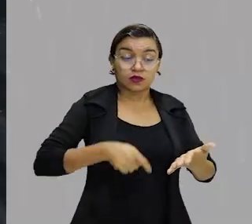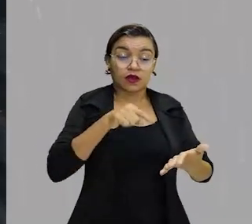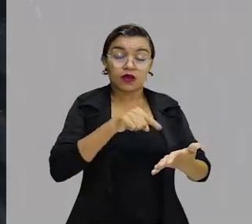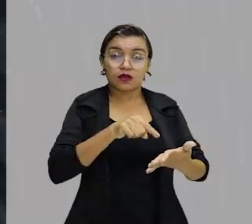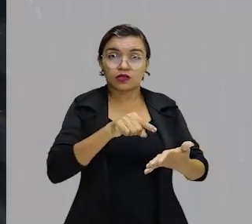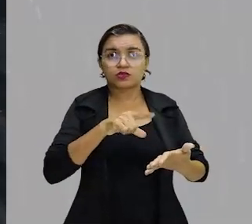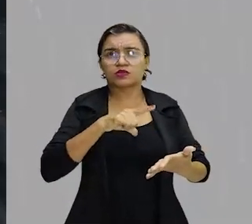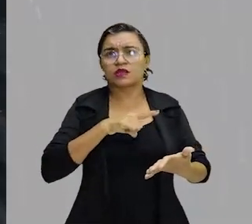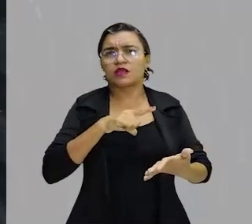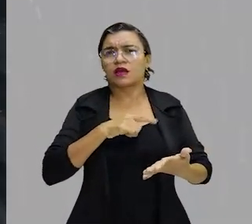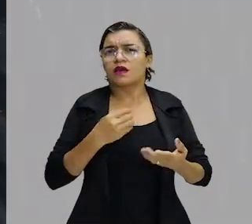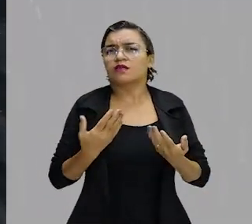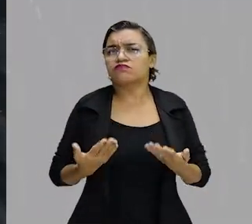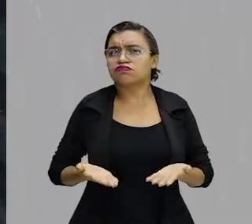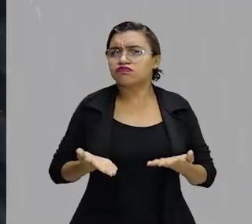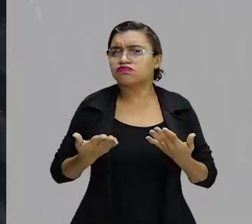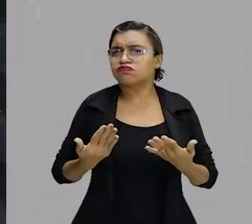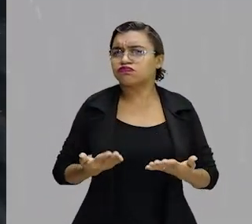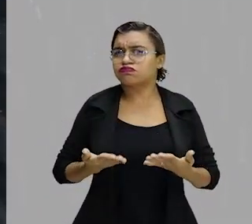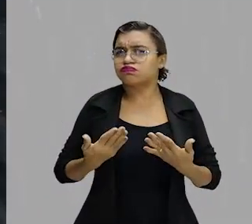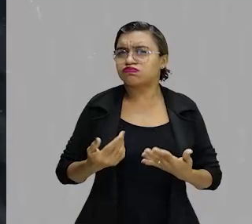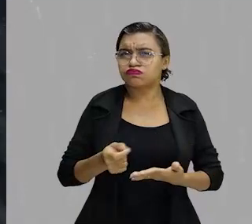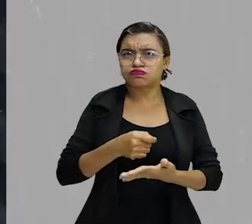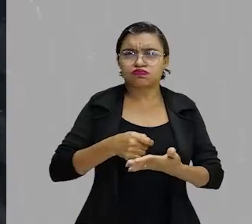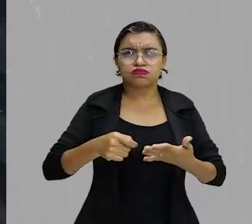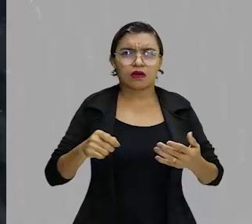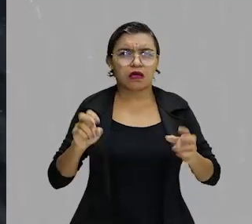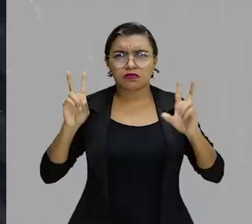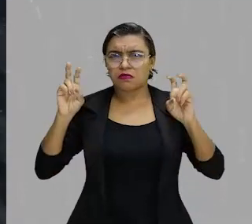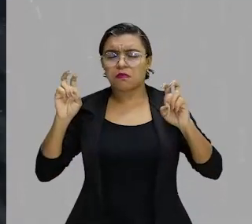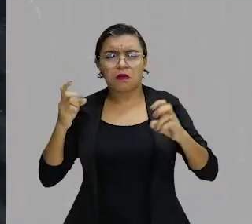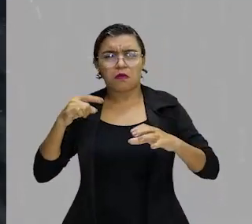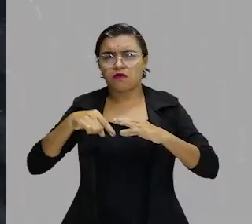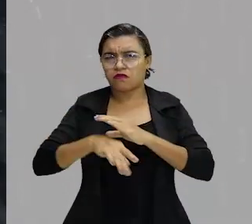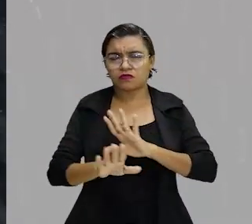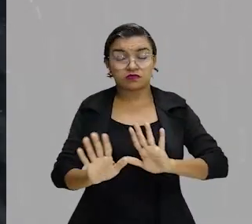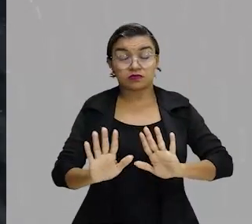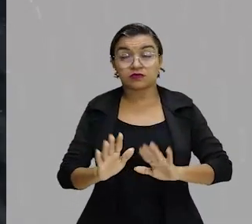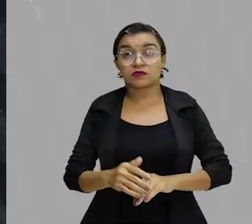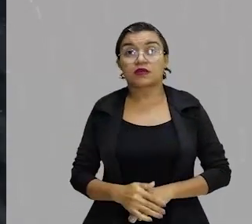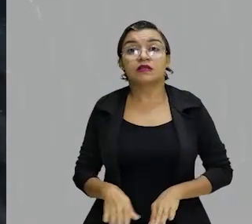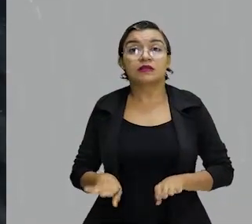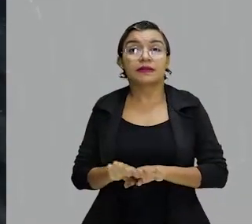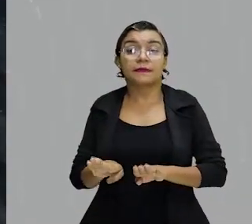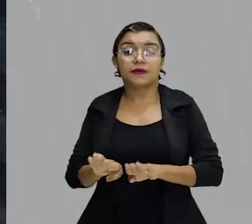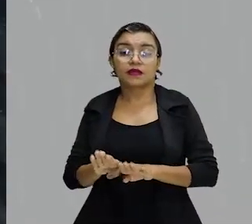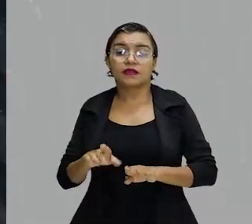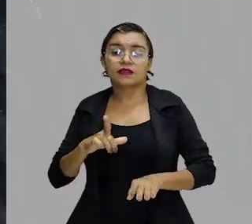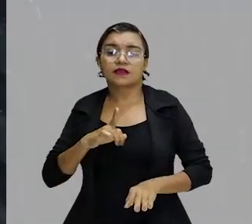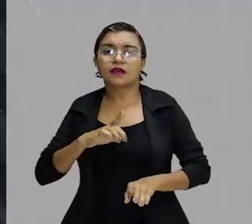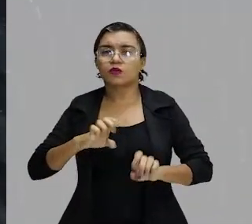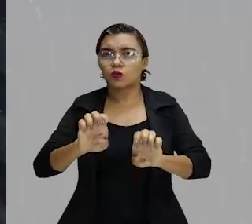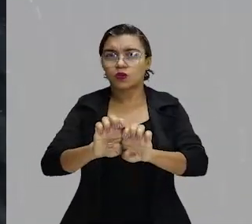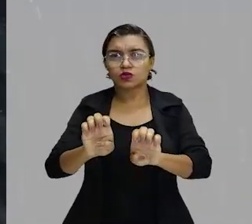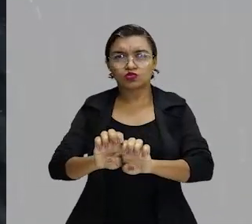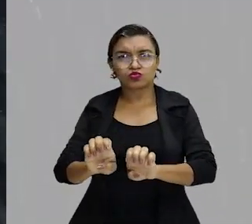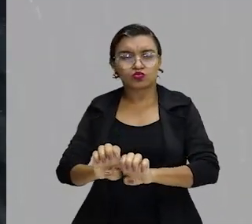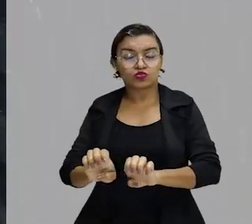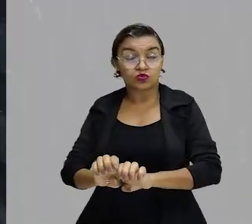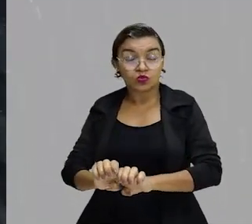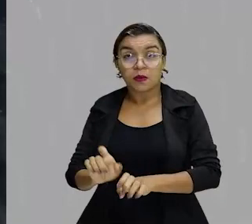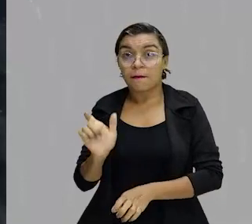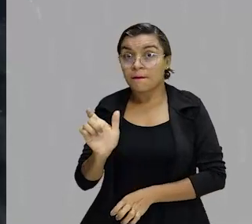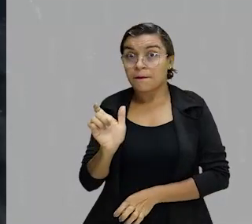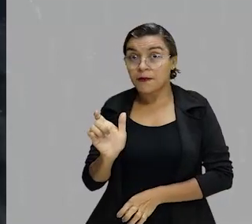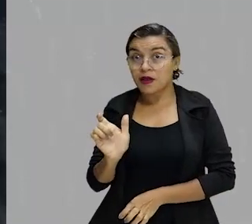mais leve, então não tem uma temática de grande profundidade. E ele tem uma construção de palavras que é